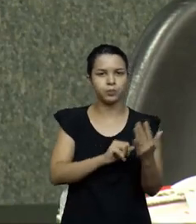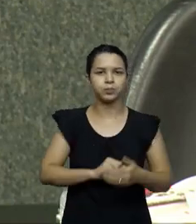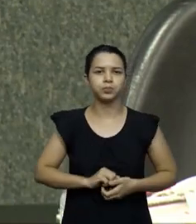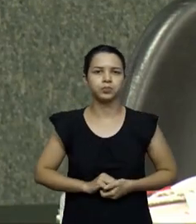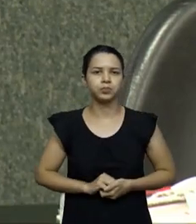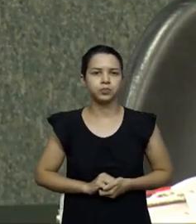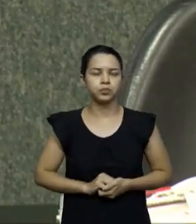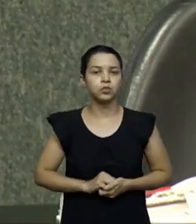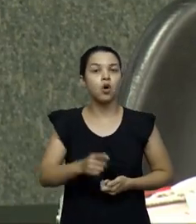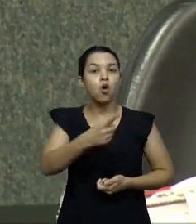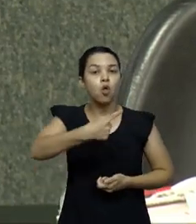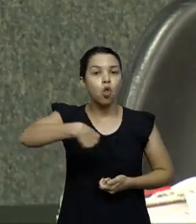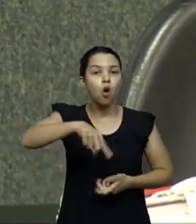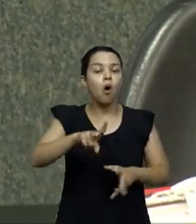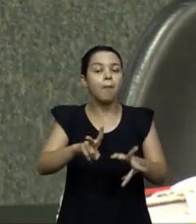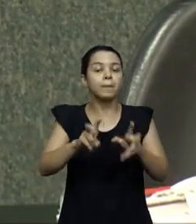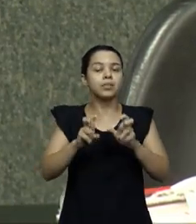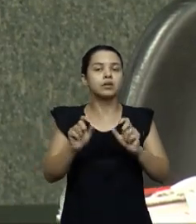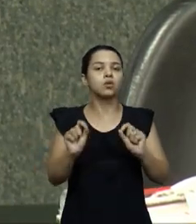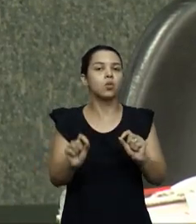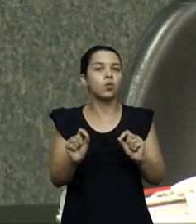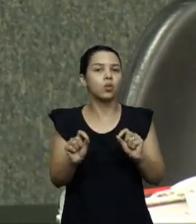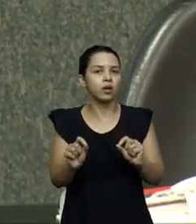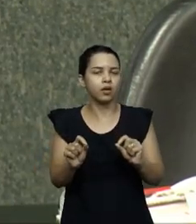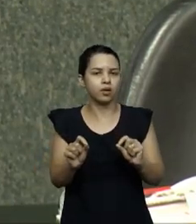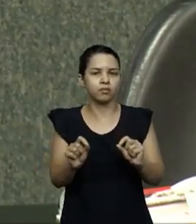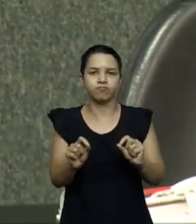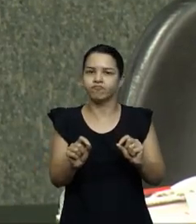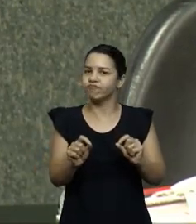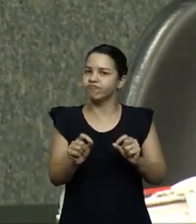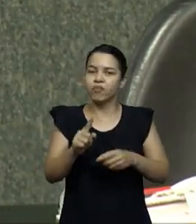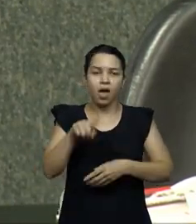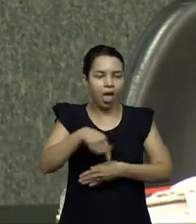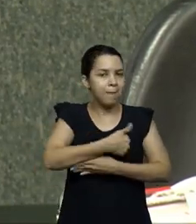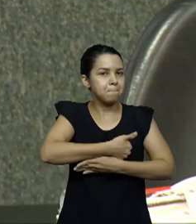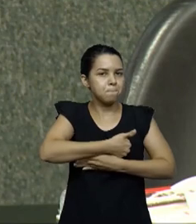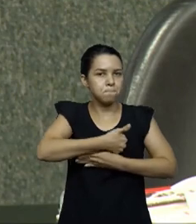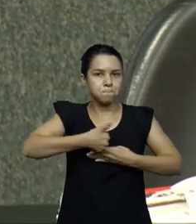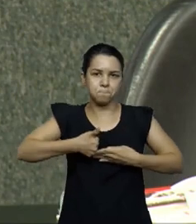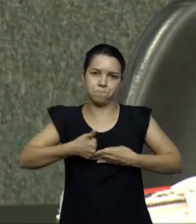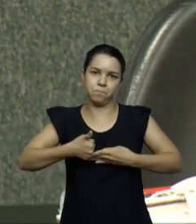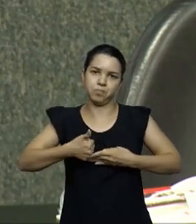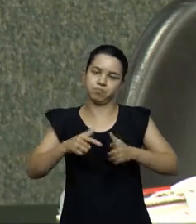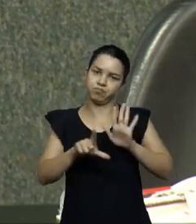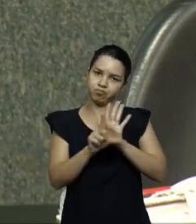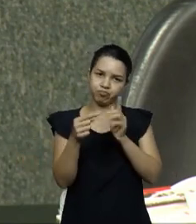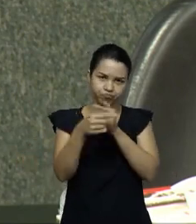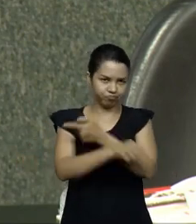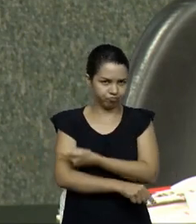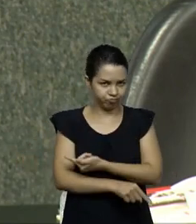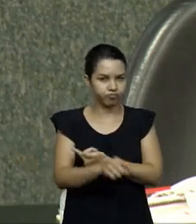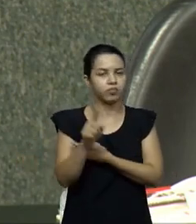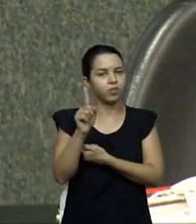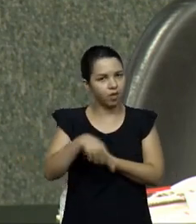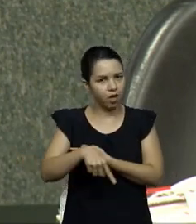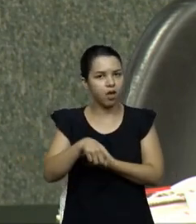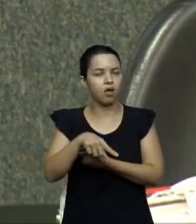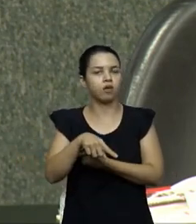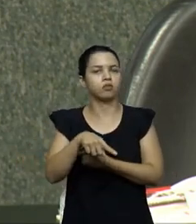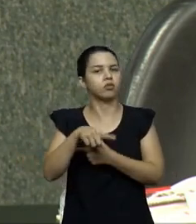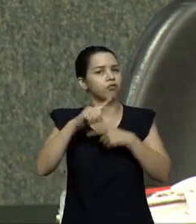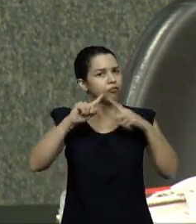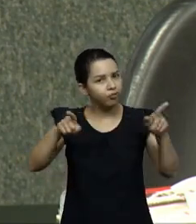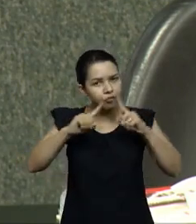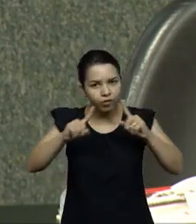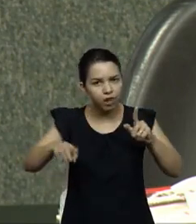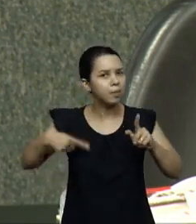nós percebemos que é imoral o que o Estado faz E isso nós vemos reclamando sempre então